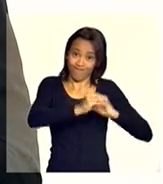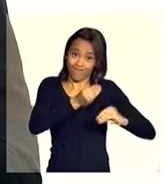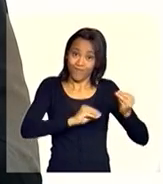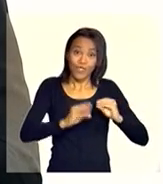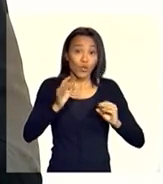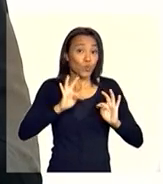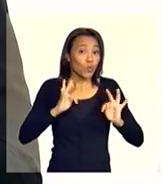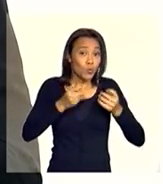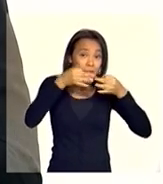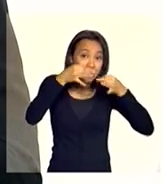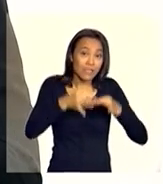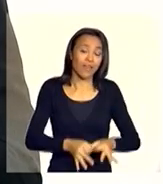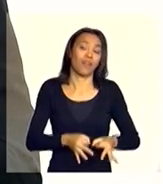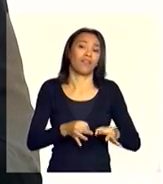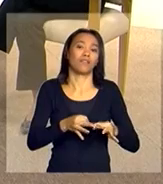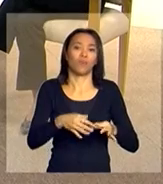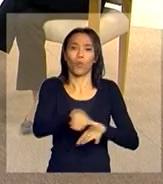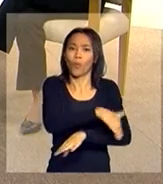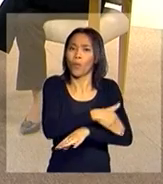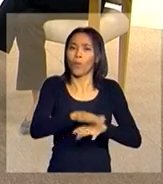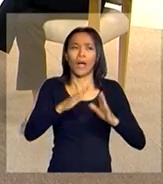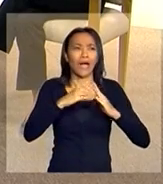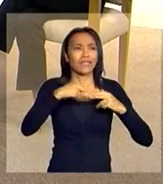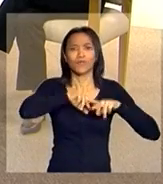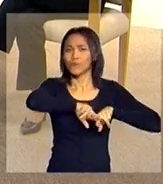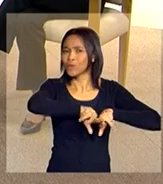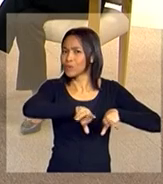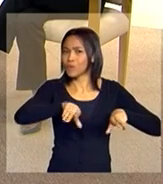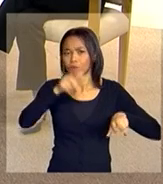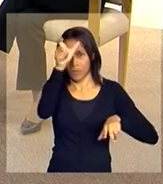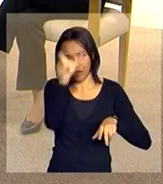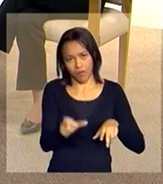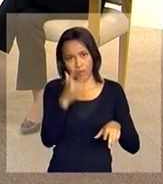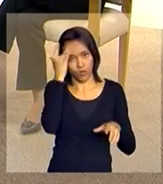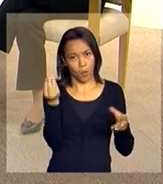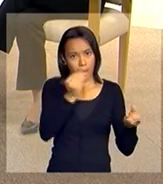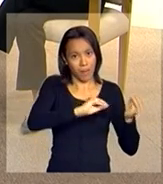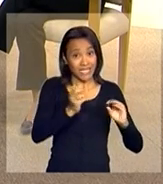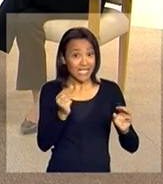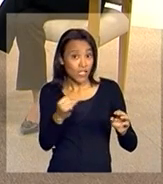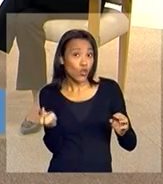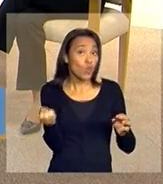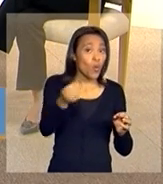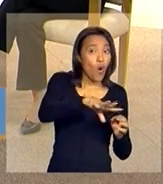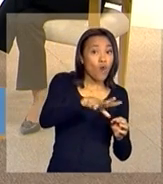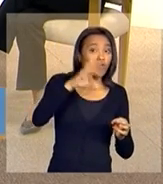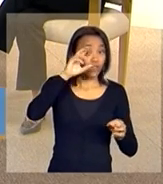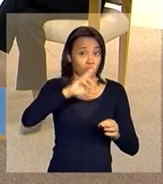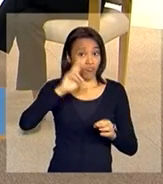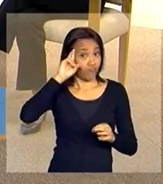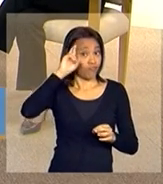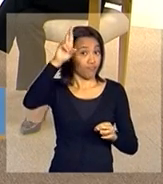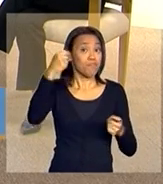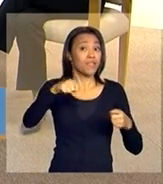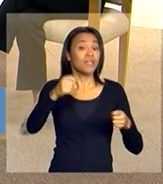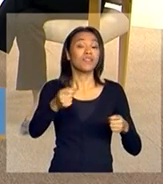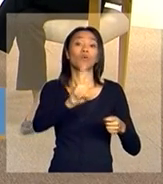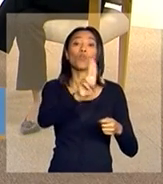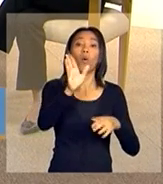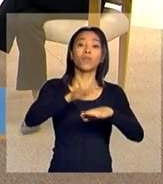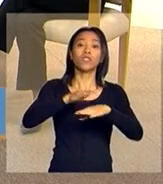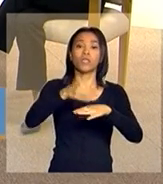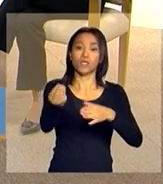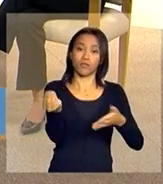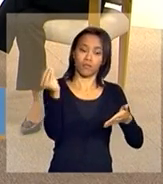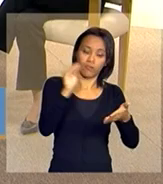suas nós precisamos se se o se se existe novos gestores eles precisam ser cadastrados no C de suas se